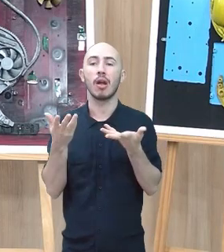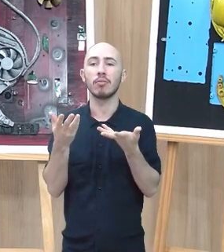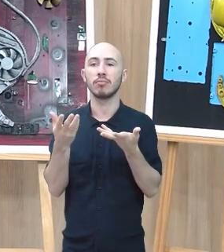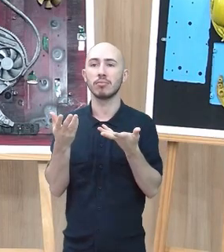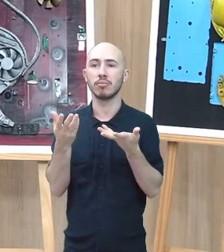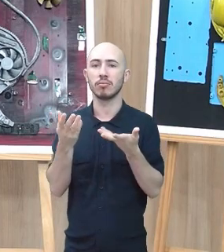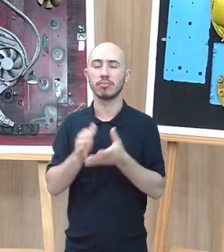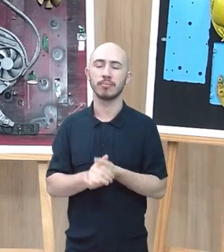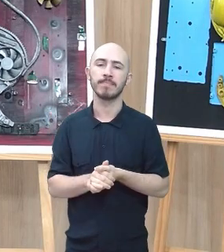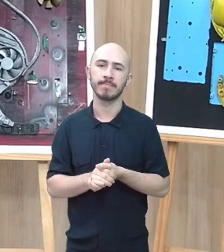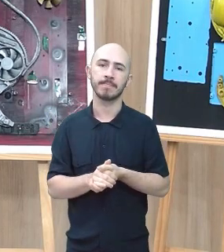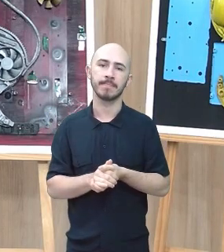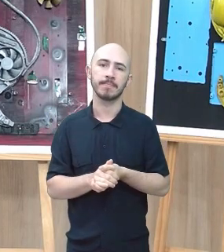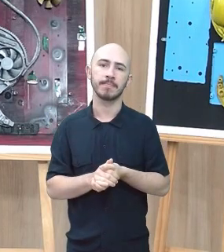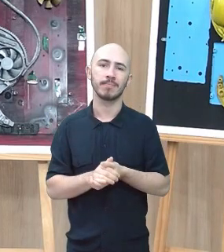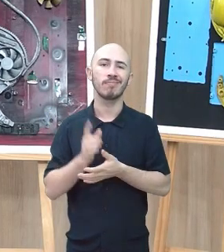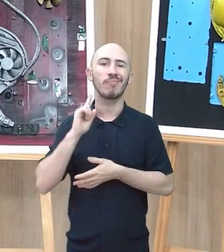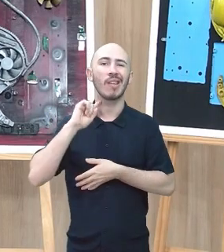a gente